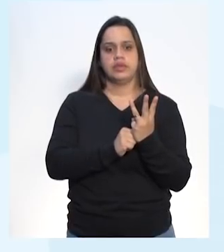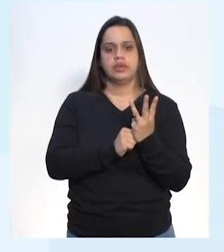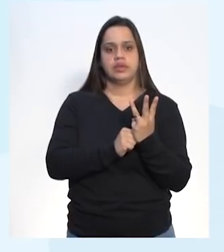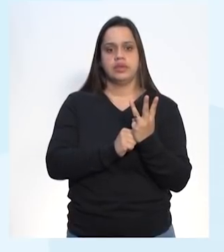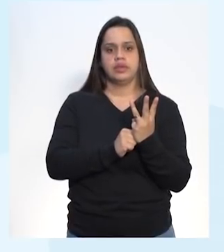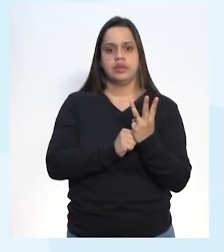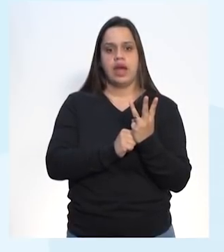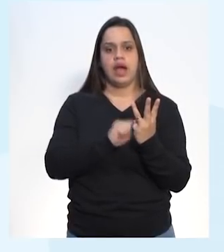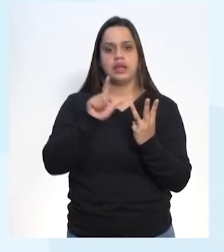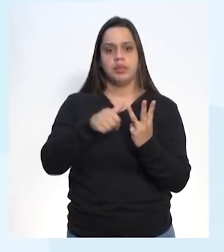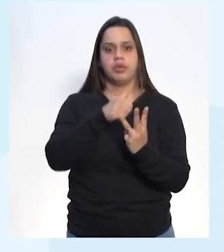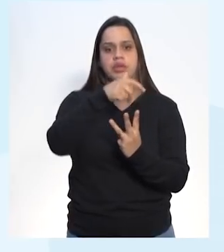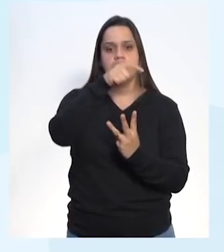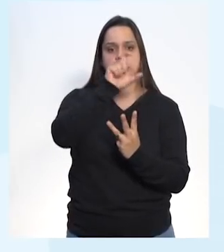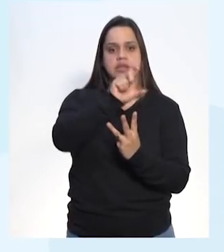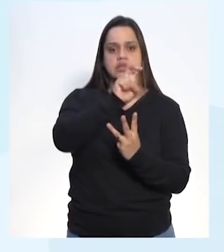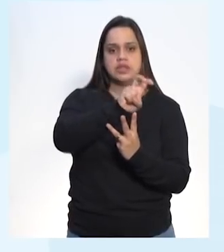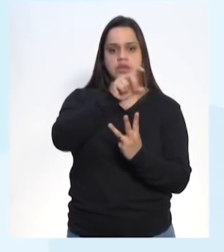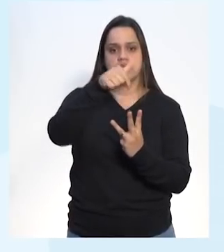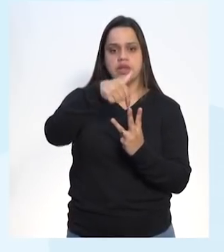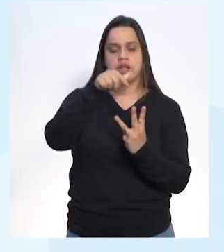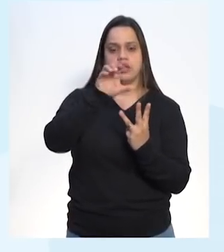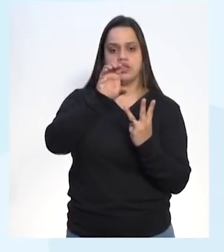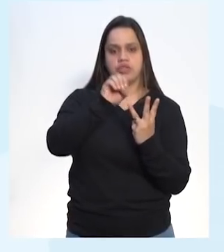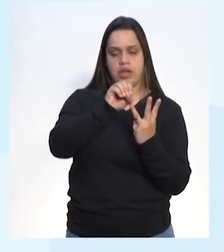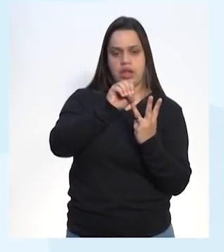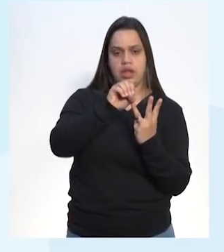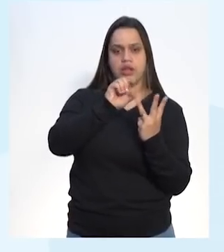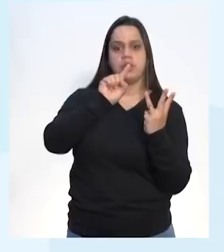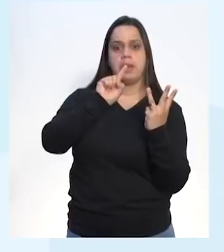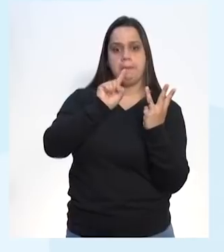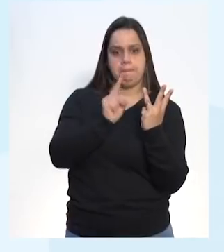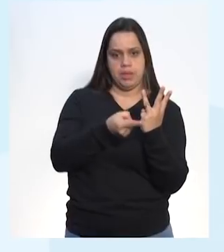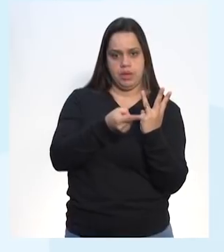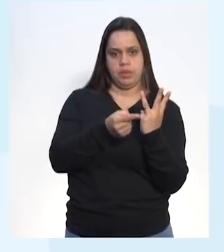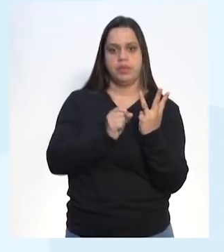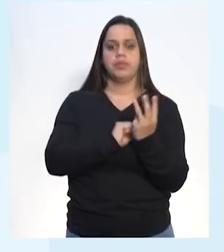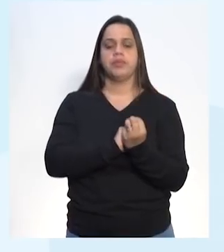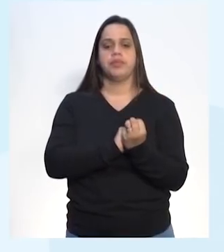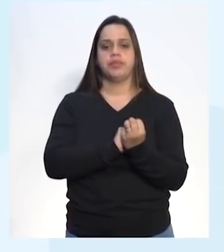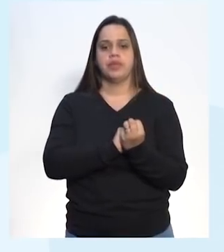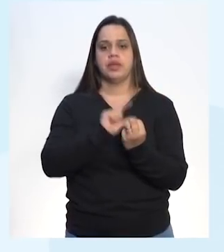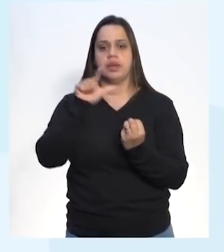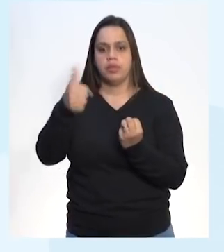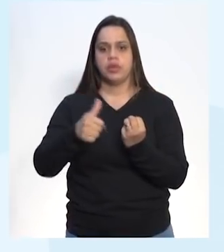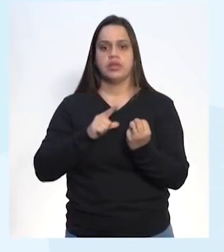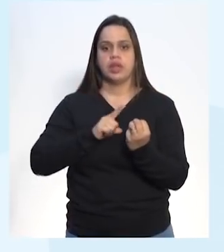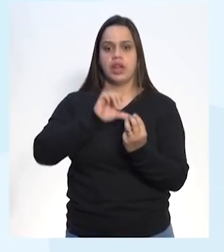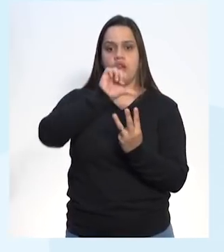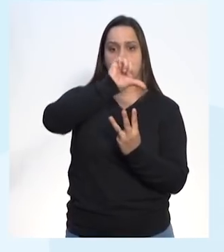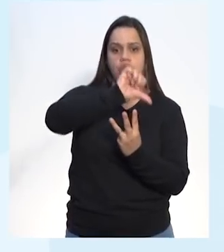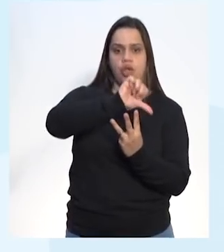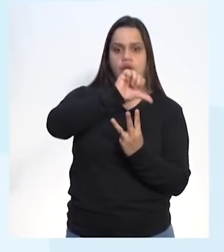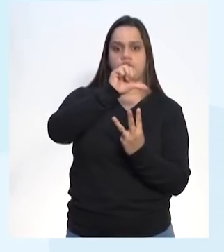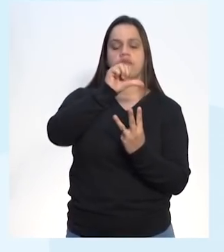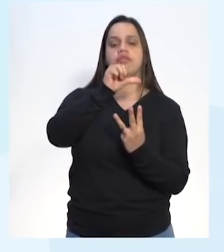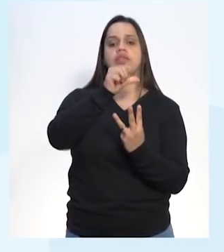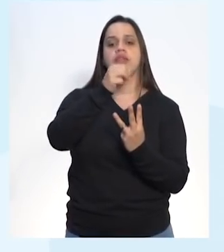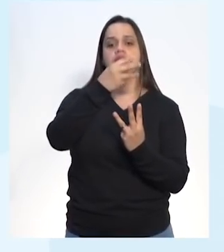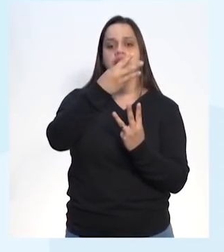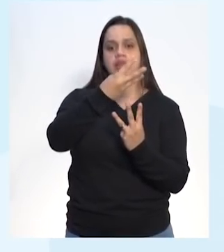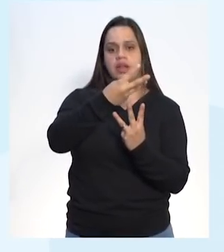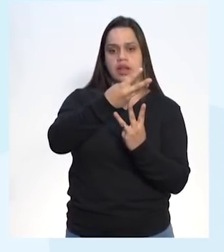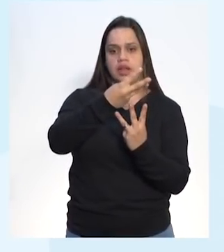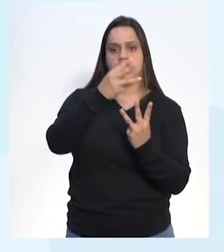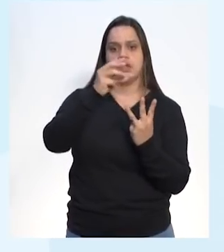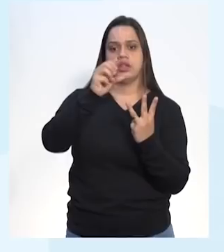de milhar e, no caso ali, 0 unidades de milhar. 9 centenas de unidades,